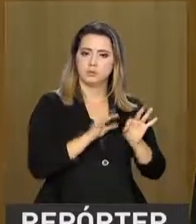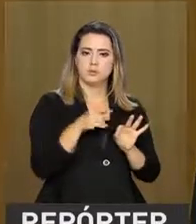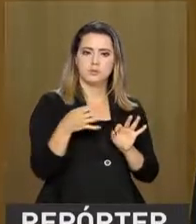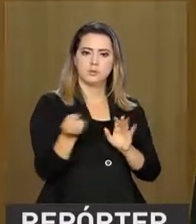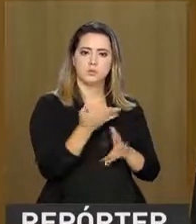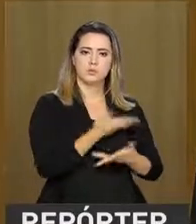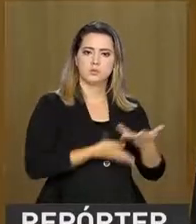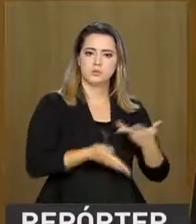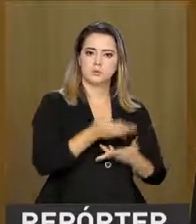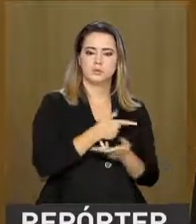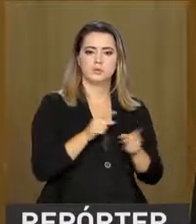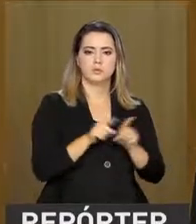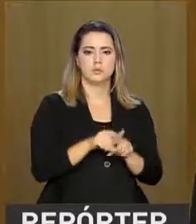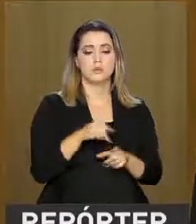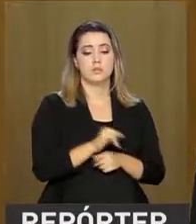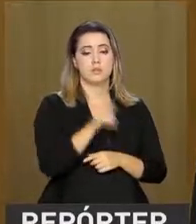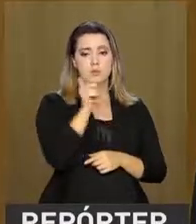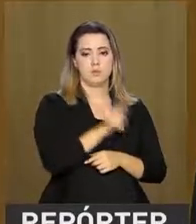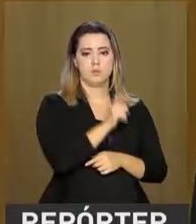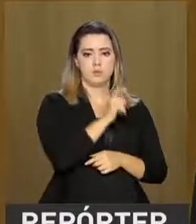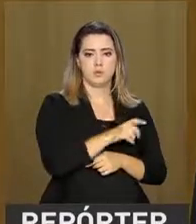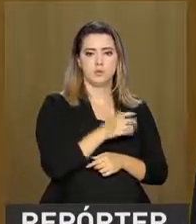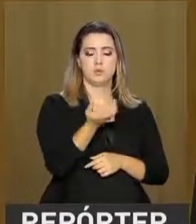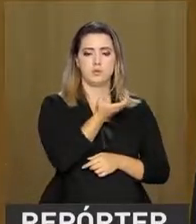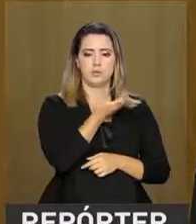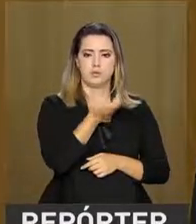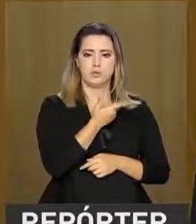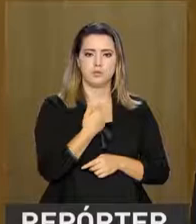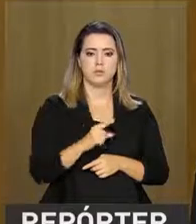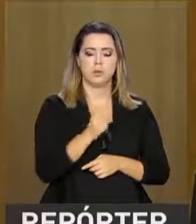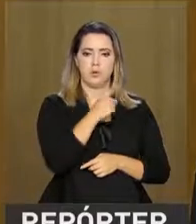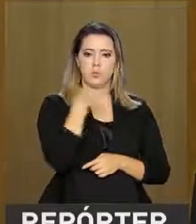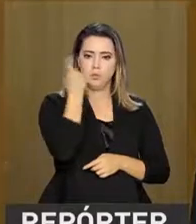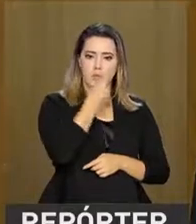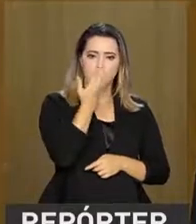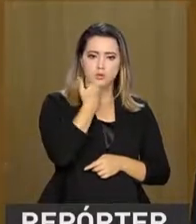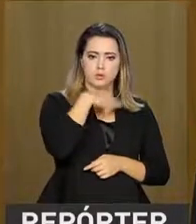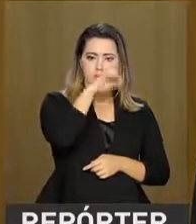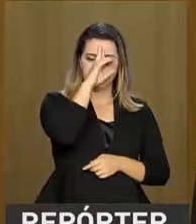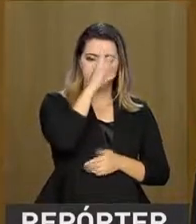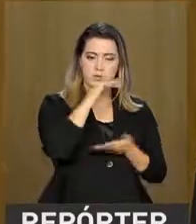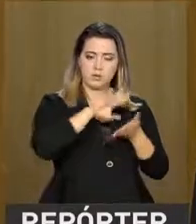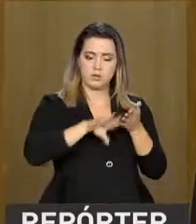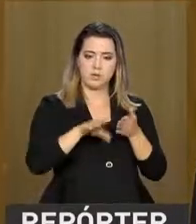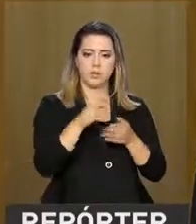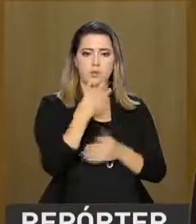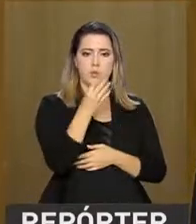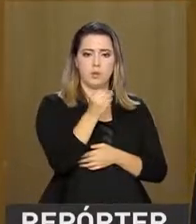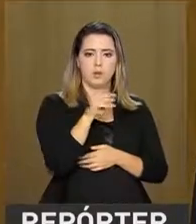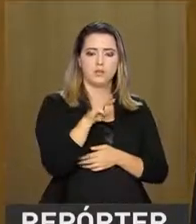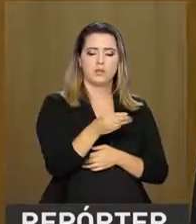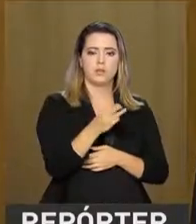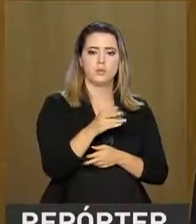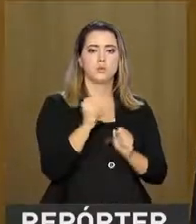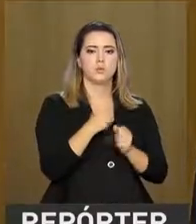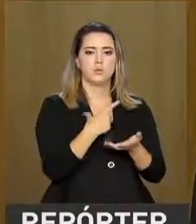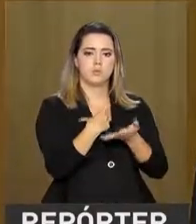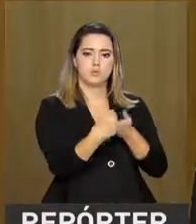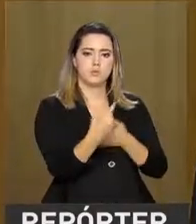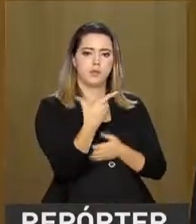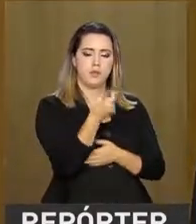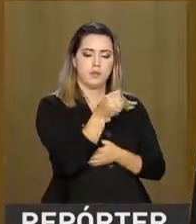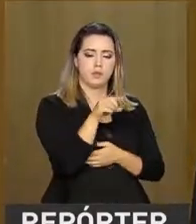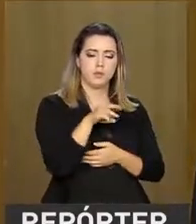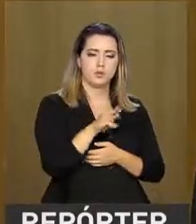de negociação. Se o trabalhador quiser, por exemplo, em vez de tirar uma hora de almoço, tirar 40 minutos para poder sair 20 minutos mais cedo e assim